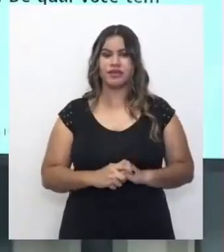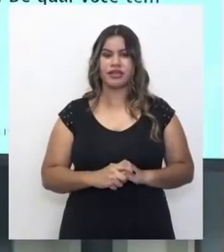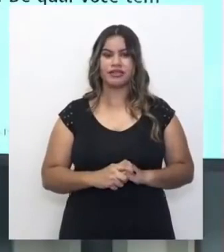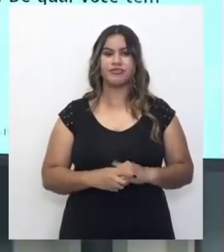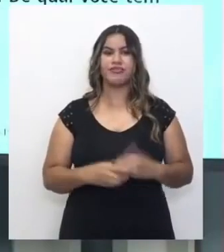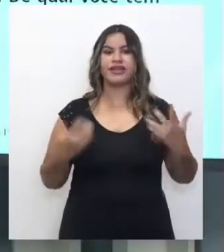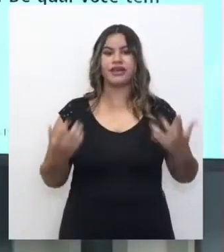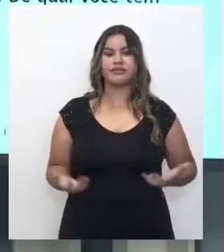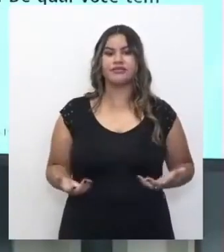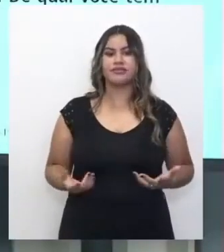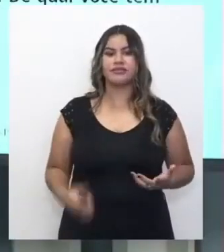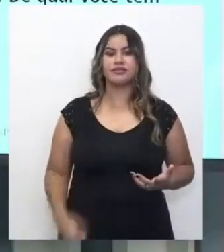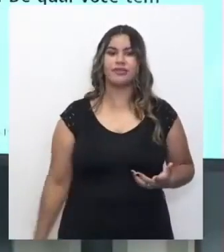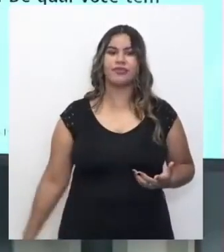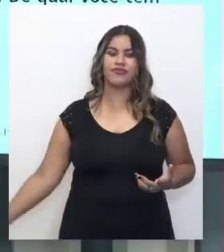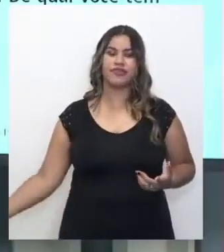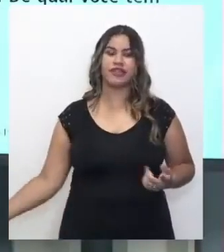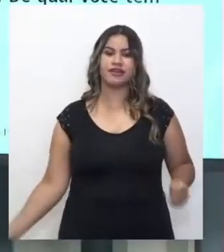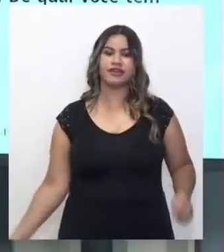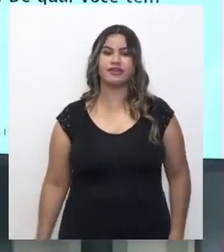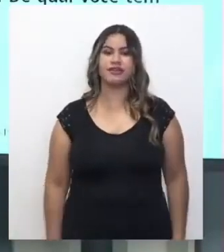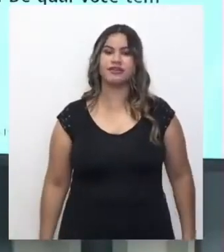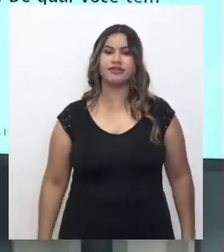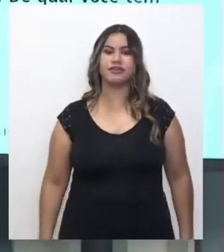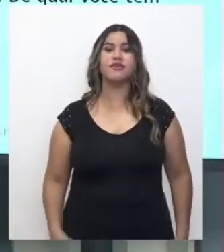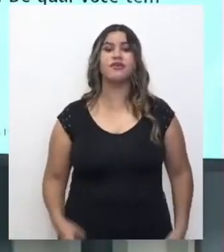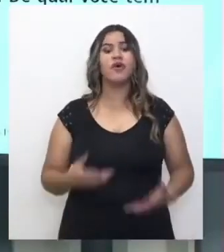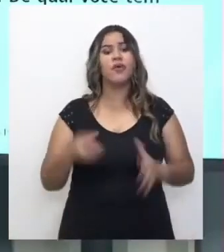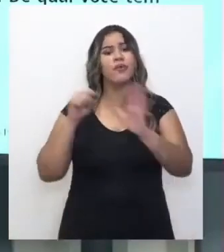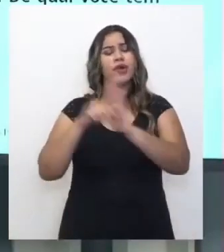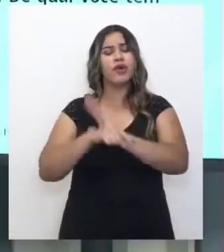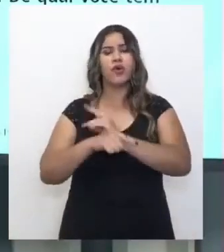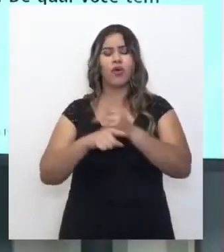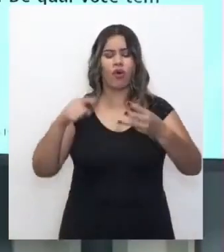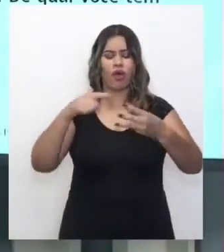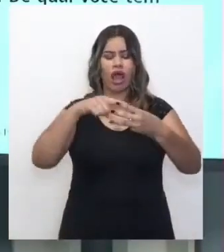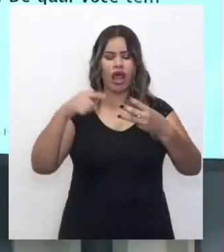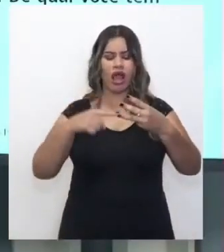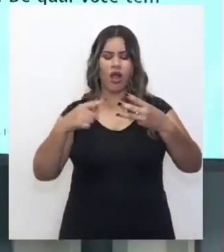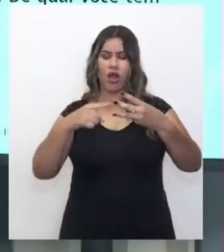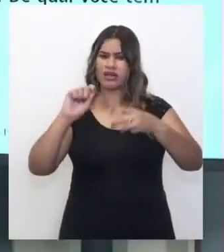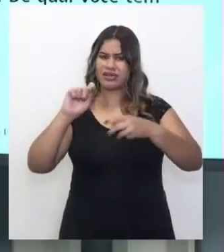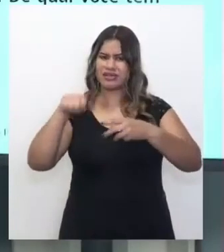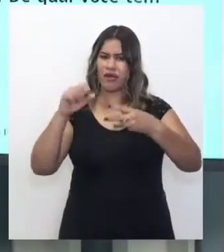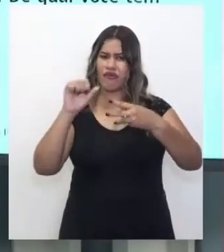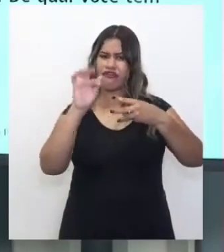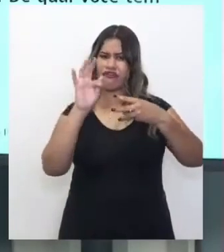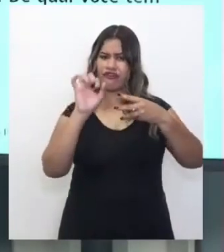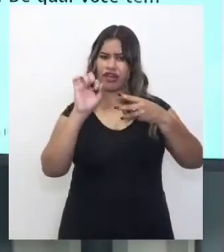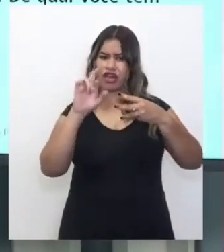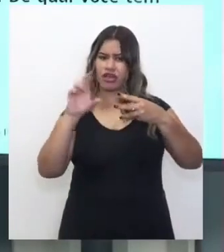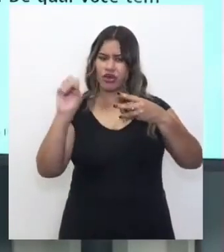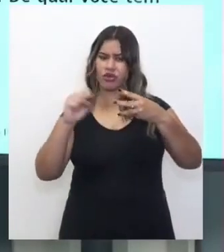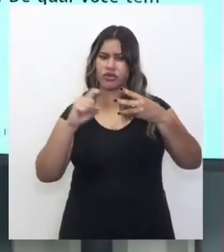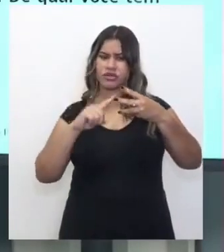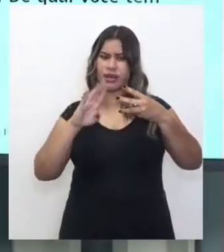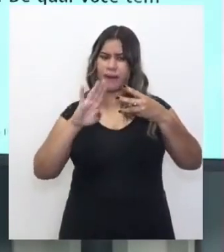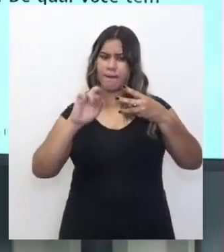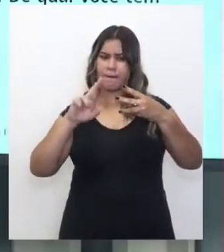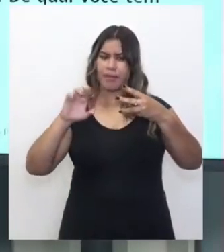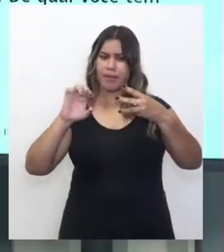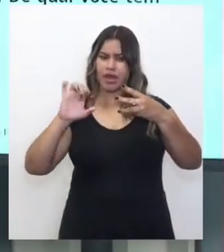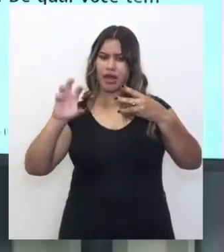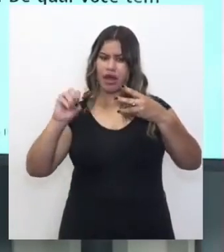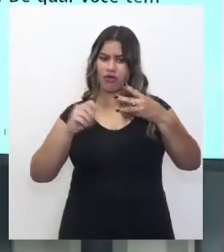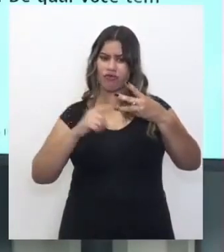eu falar cão bravo, cão valente ou cão feroz, de qual você tem mais medo, né? Qual é a palavra ou a característica que gera em você um